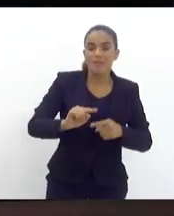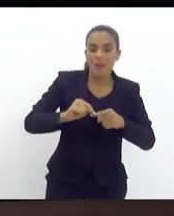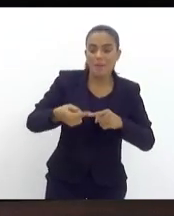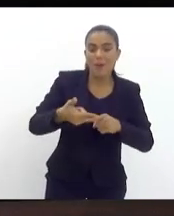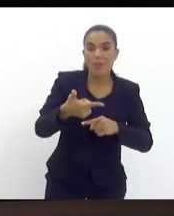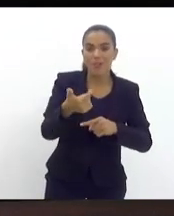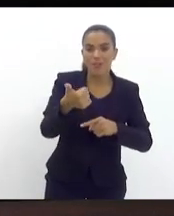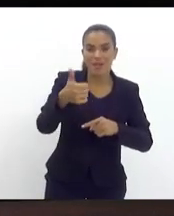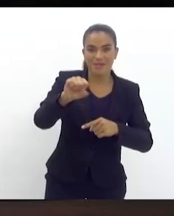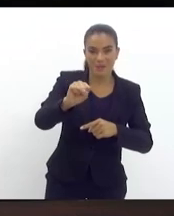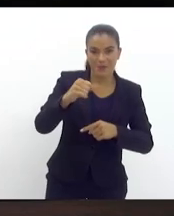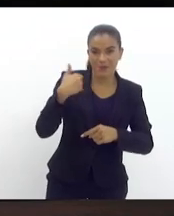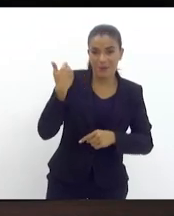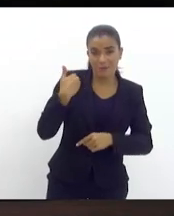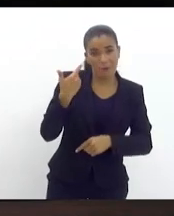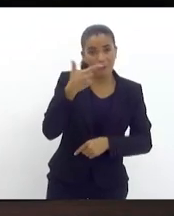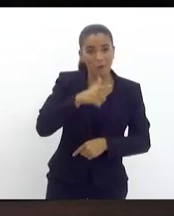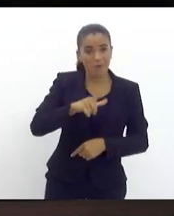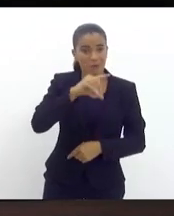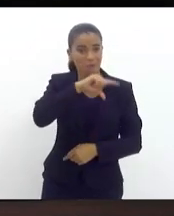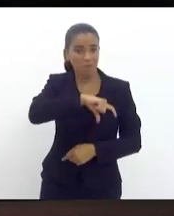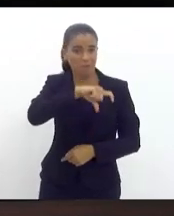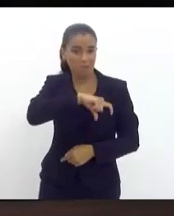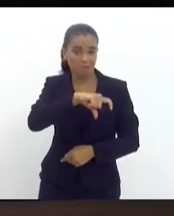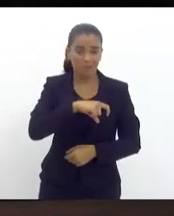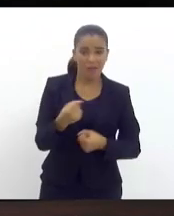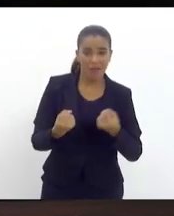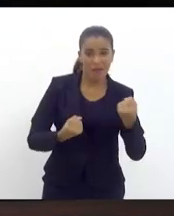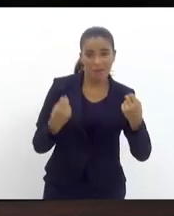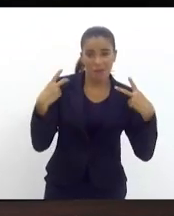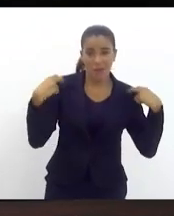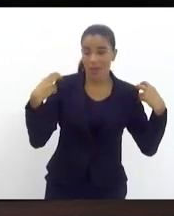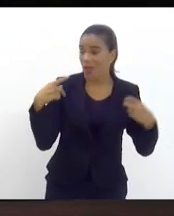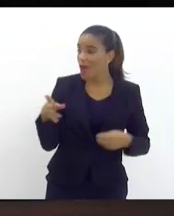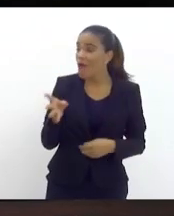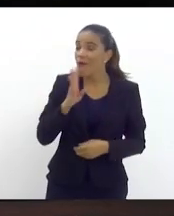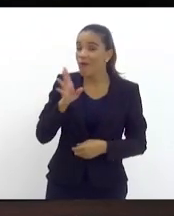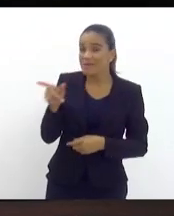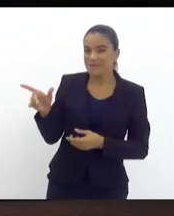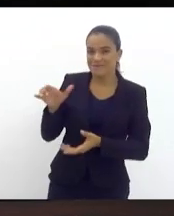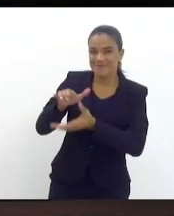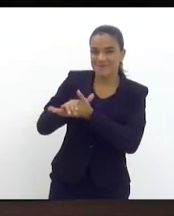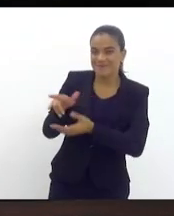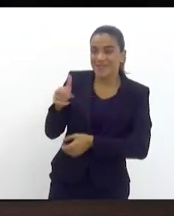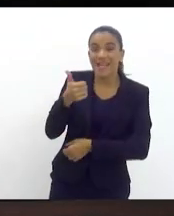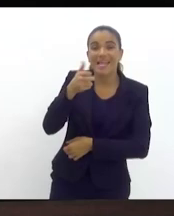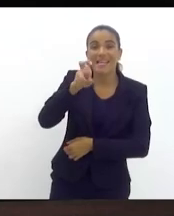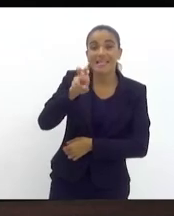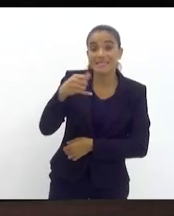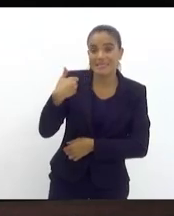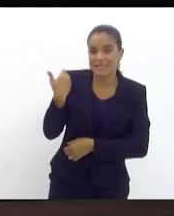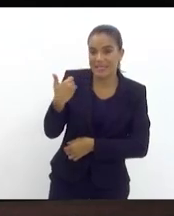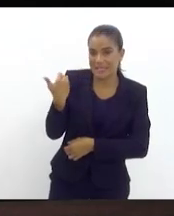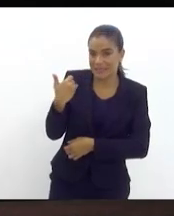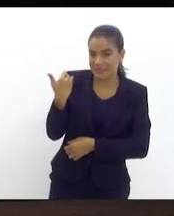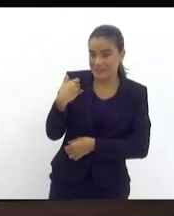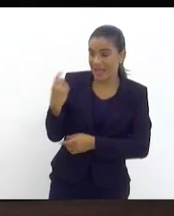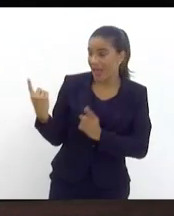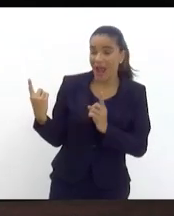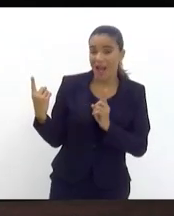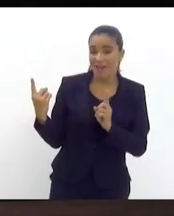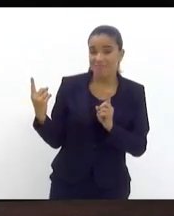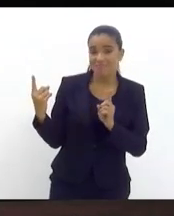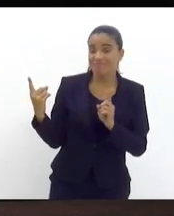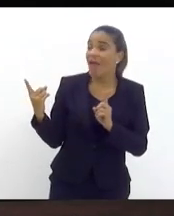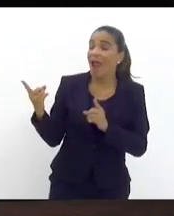anos eu tirei a minha carteira de motorista e eu conhecia minha esposa com 15 anos de idade e ela passou a